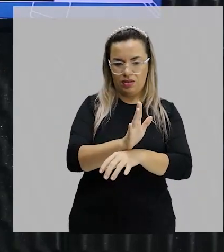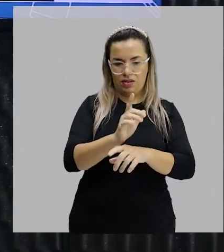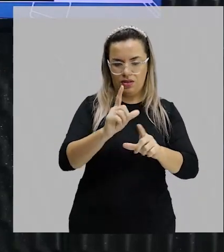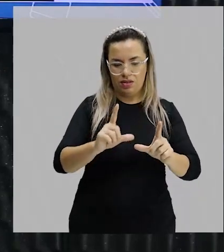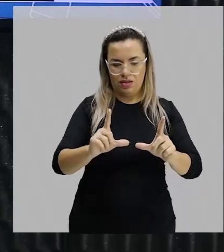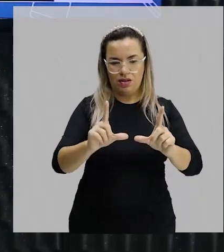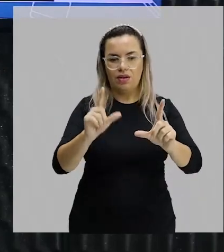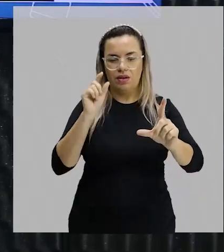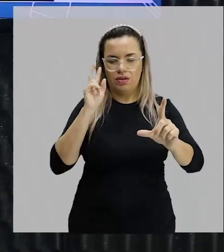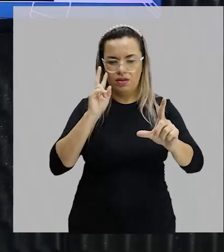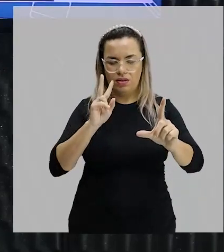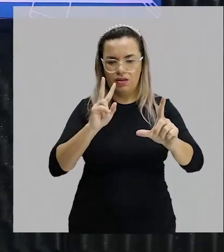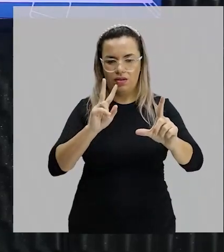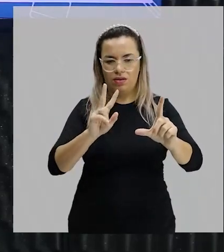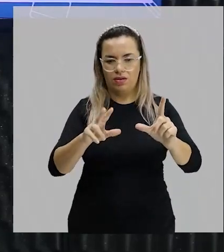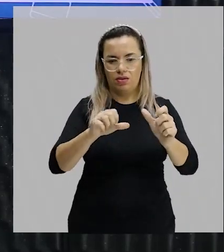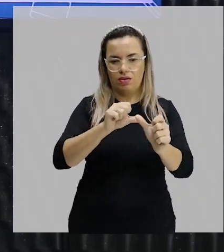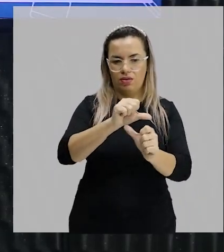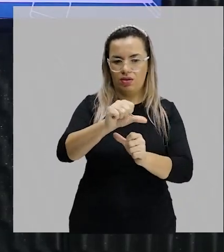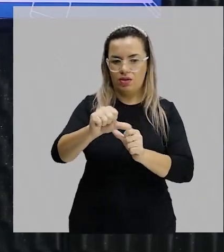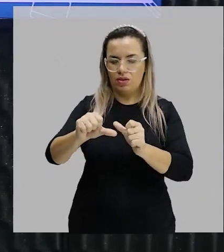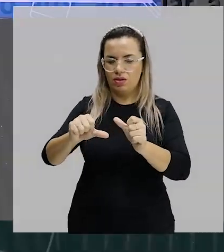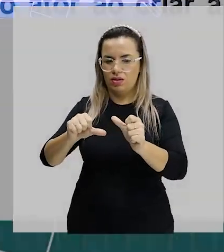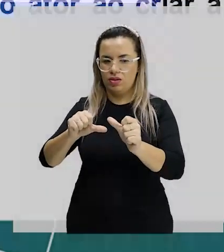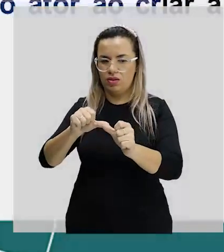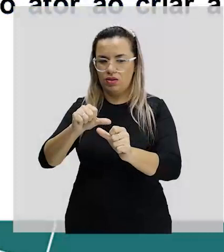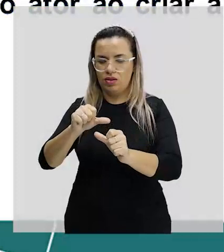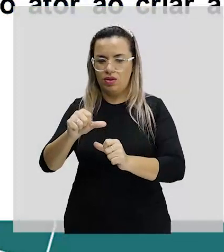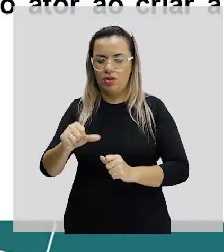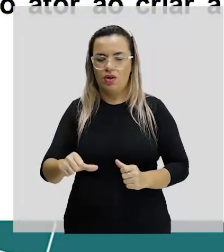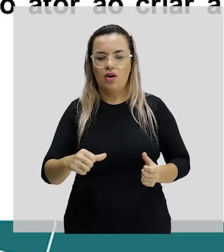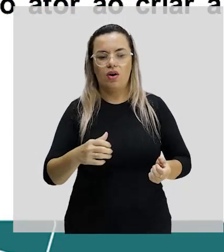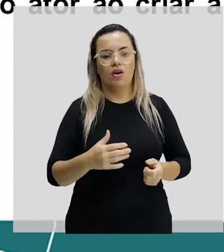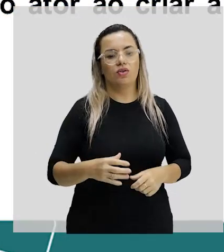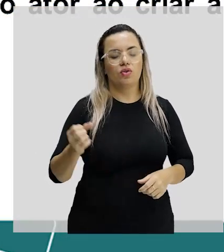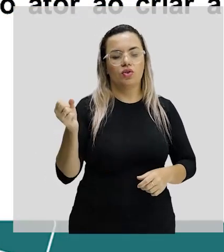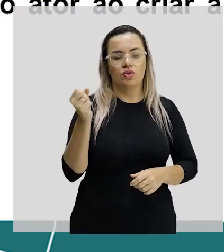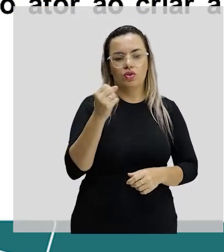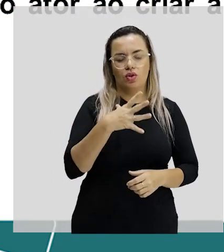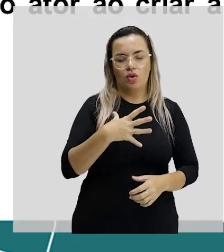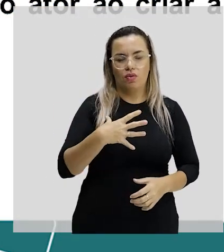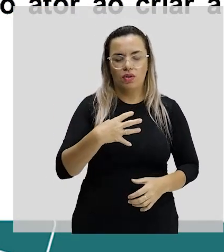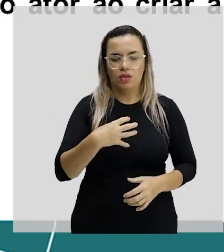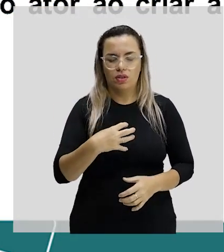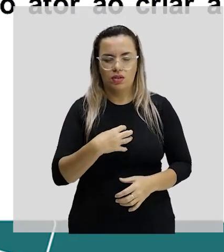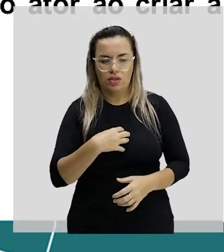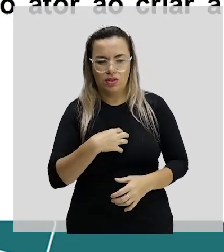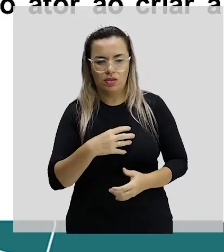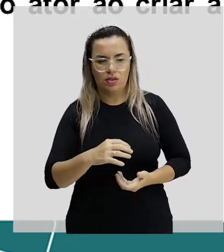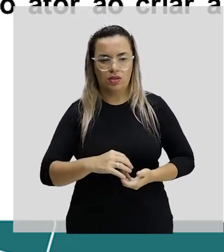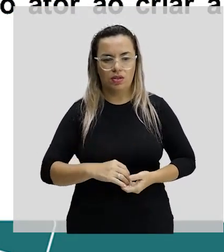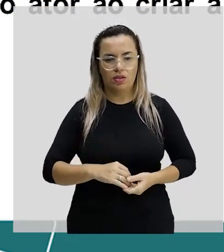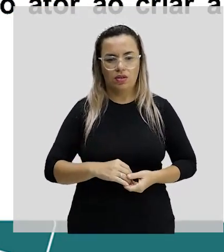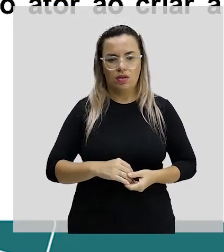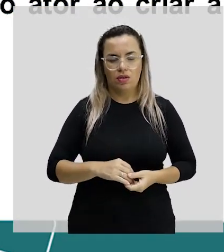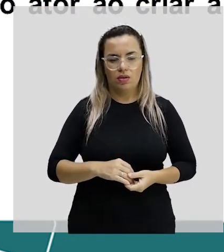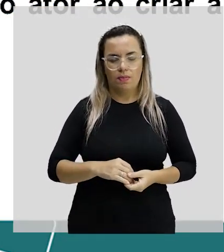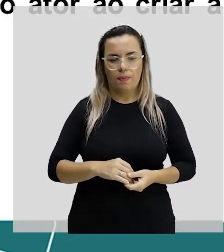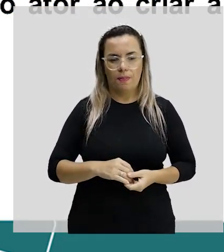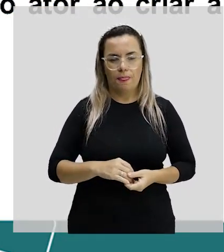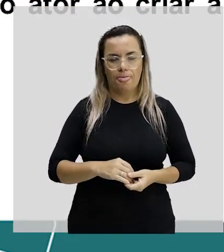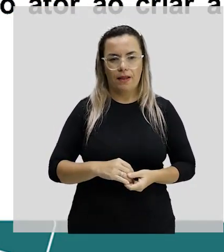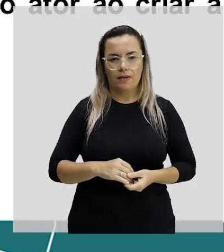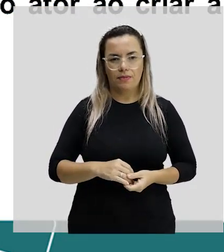apodera desses elementos e vai criando novos efeitos. Caracterização. Eu sei que alguns de vocês amam vídeos no YouTube